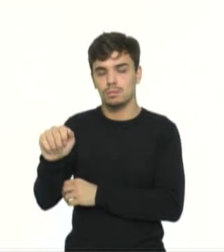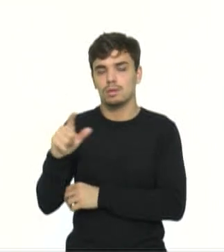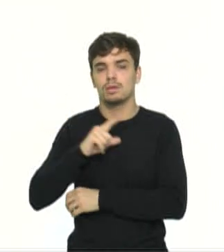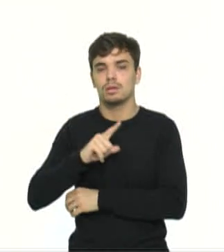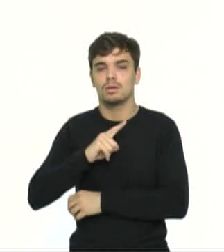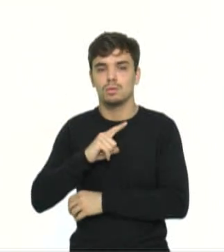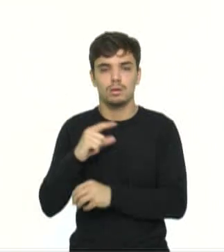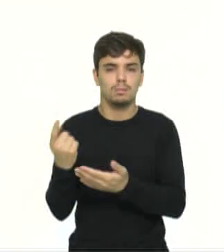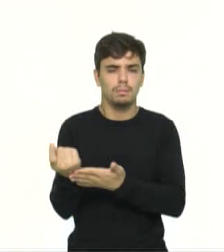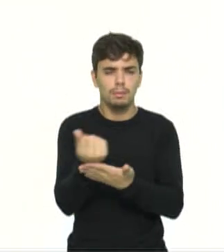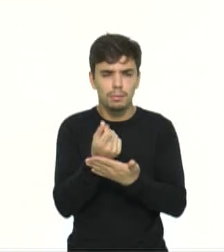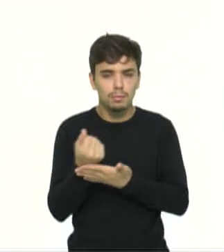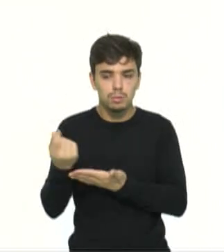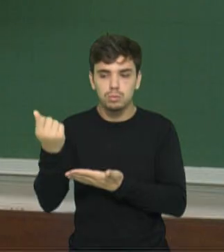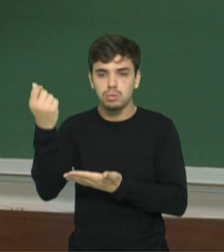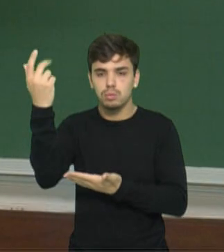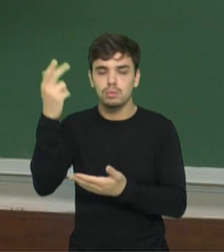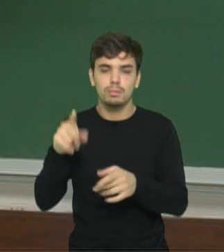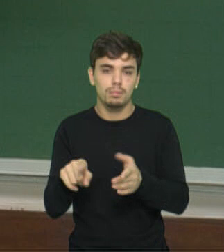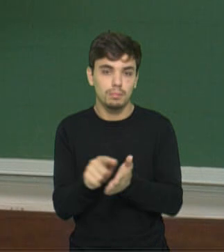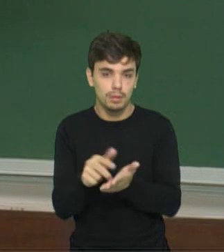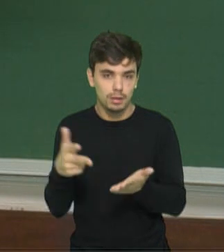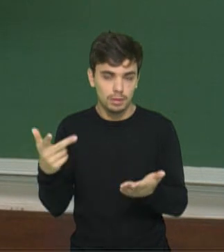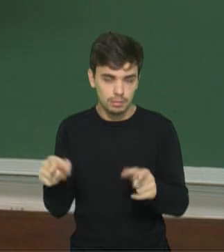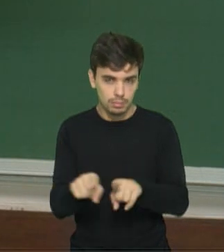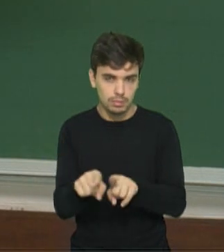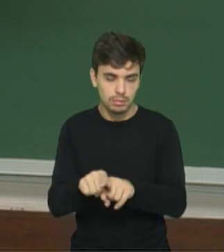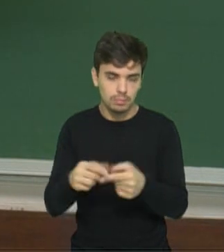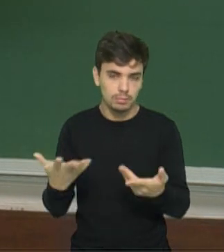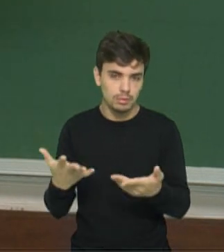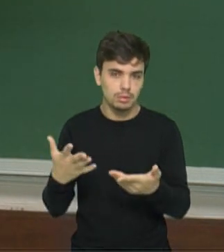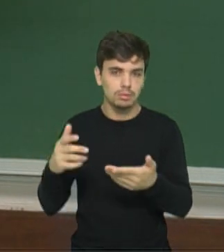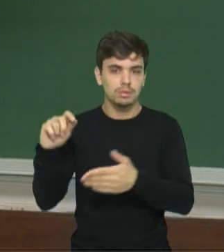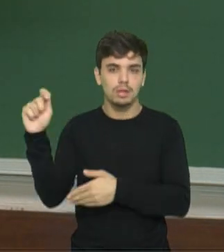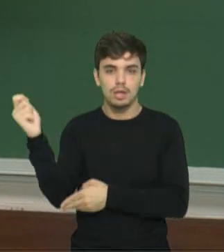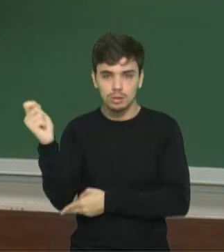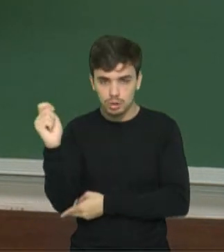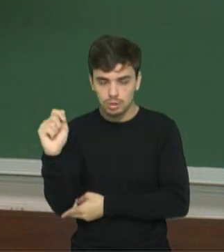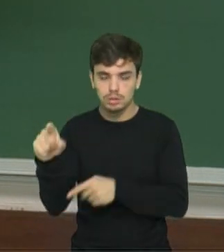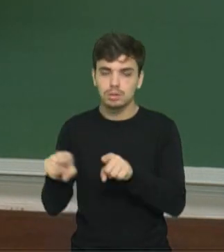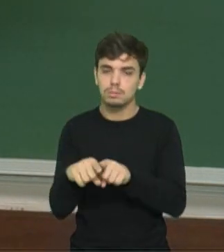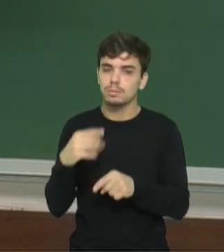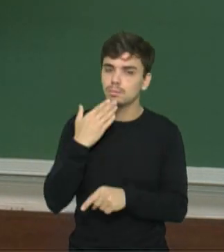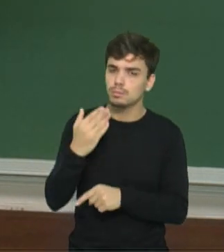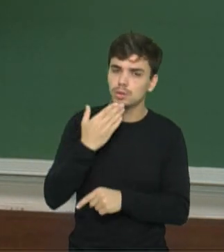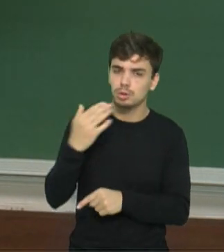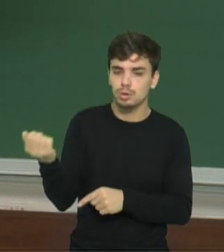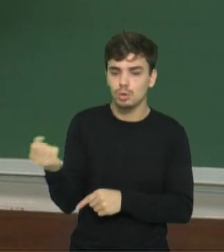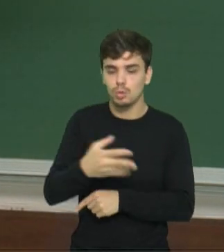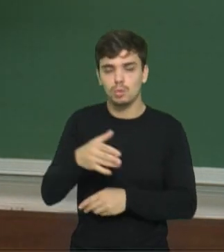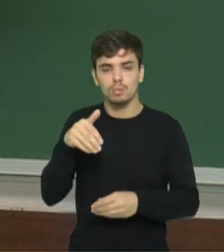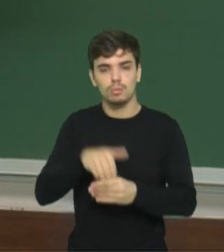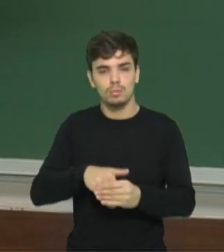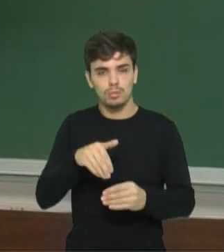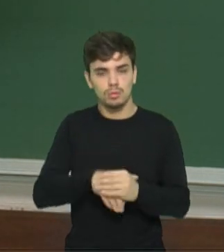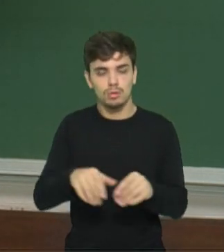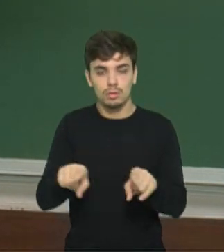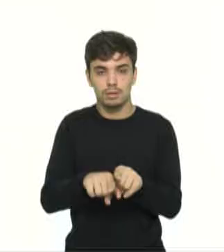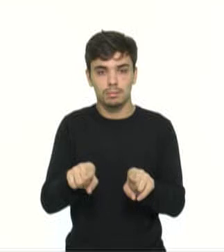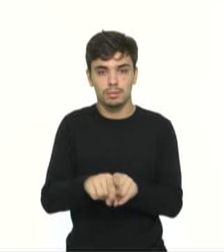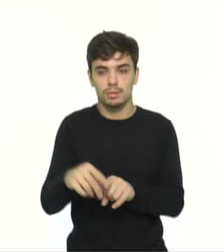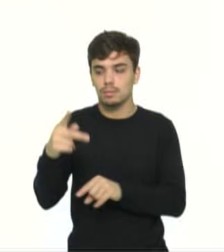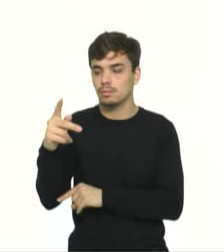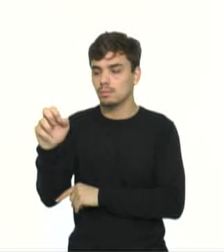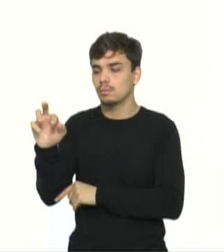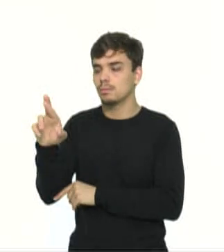insurreição popular, mostrando a insatisfação da população argentina. Foi convocado a novas eleições e o candidato peronista